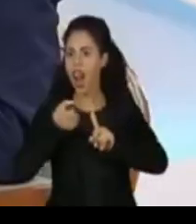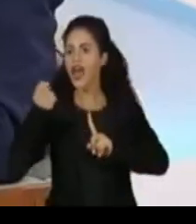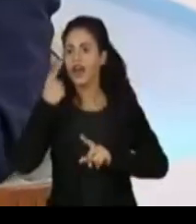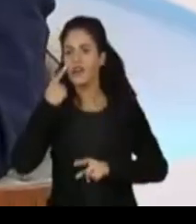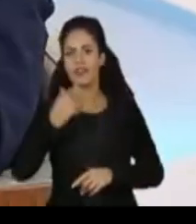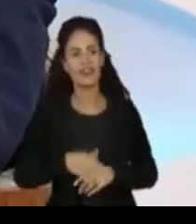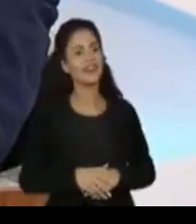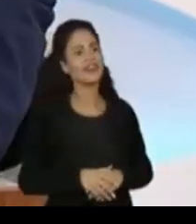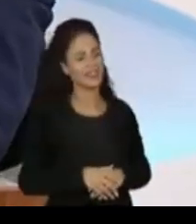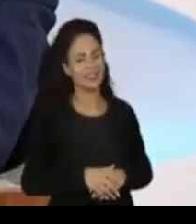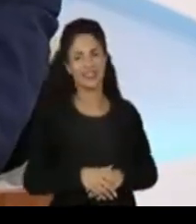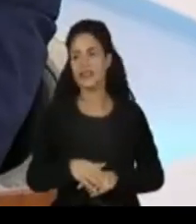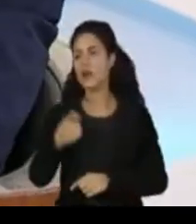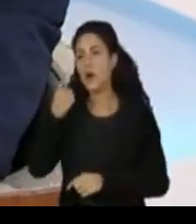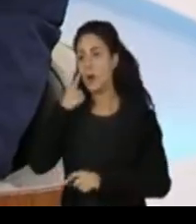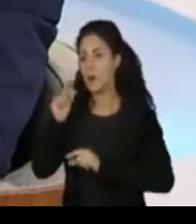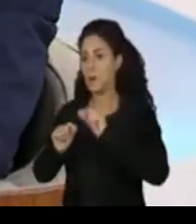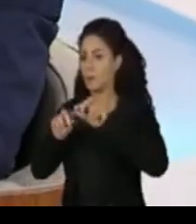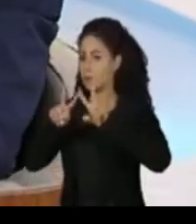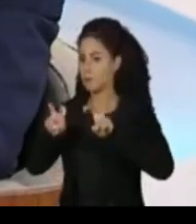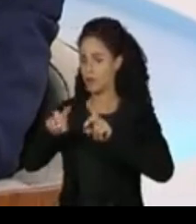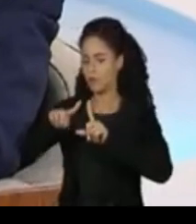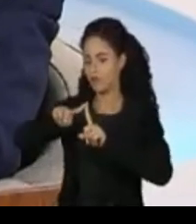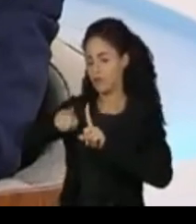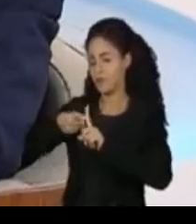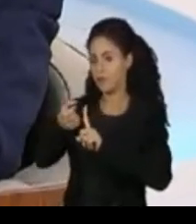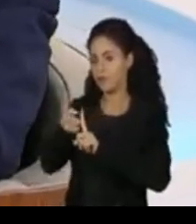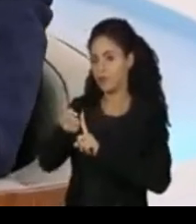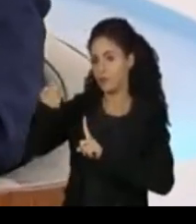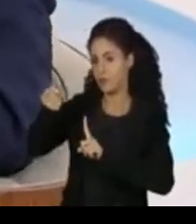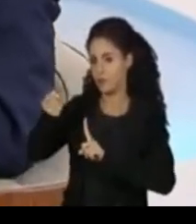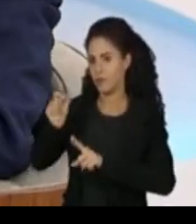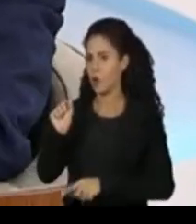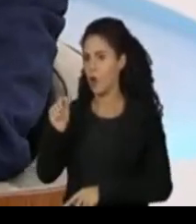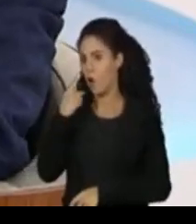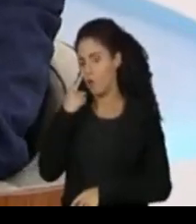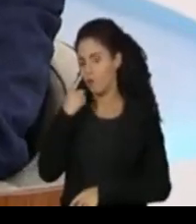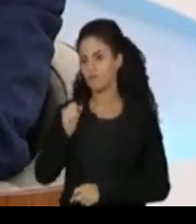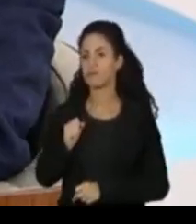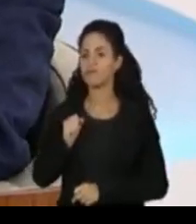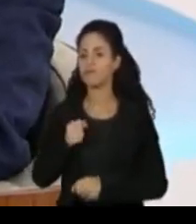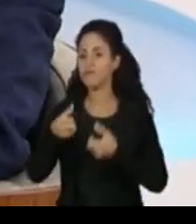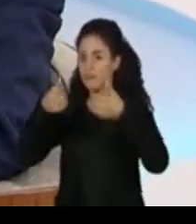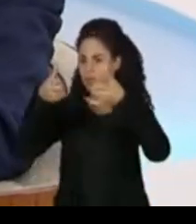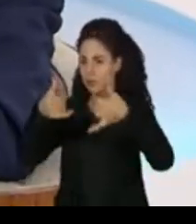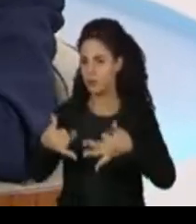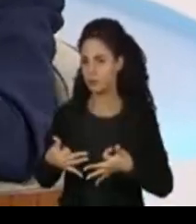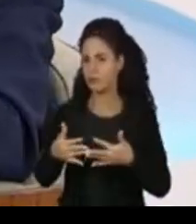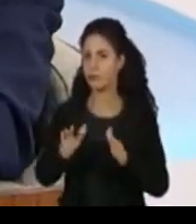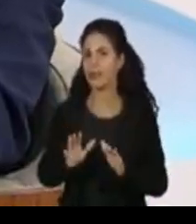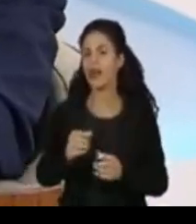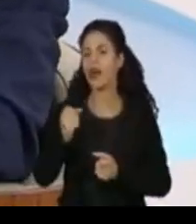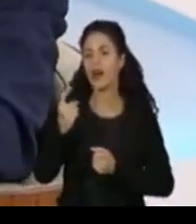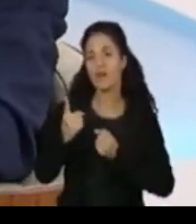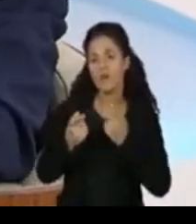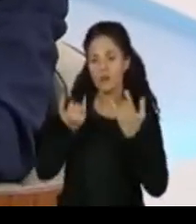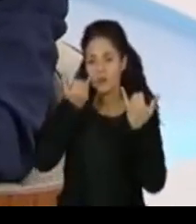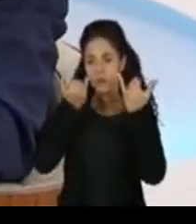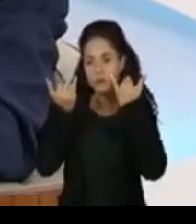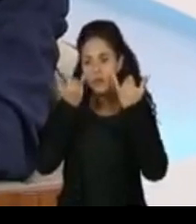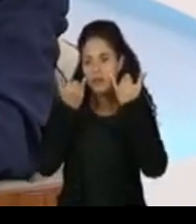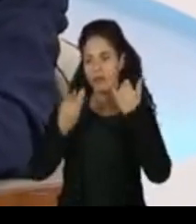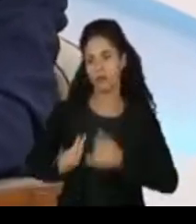embora Veja a questão da interrupção da gestação eu vou dizer eh alguns dados